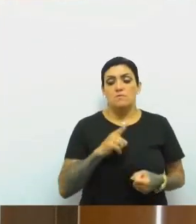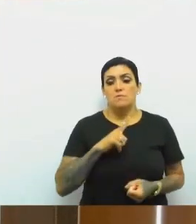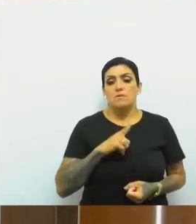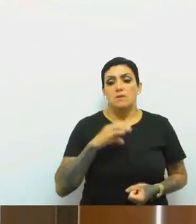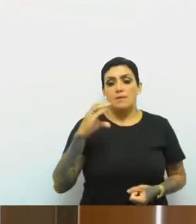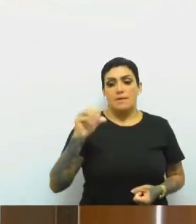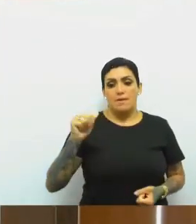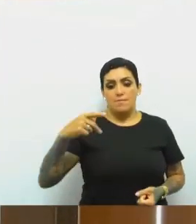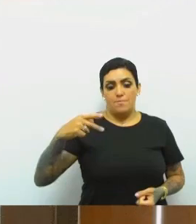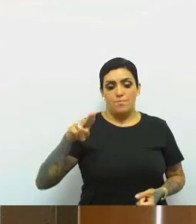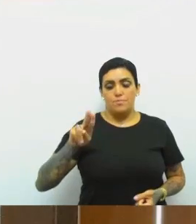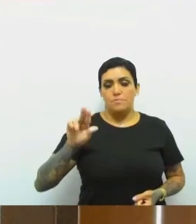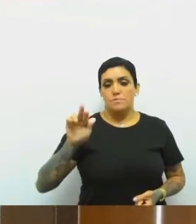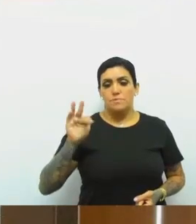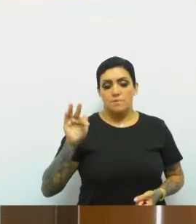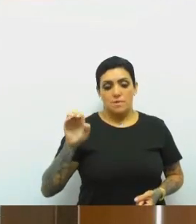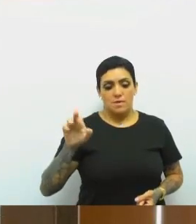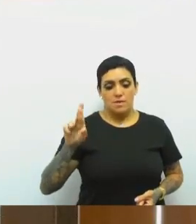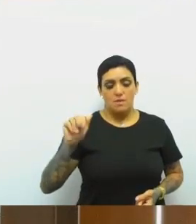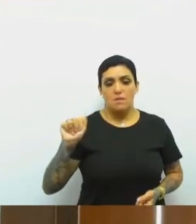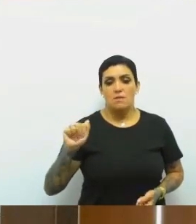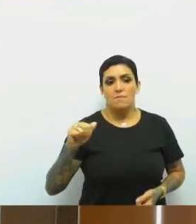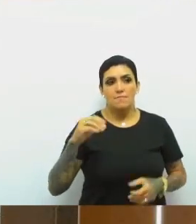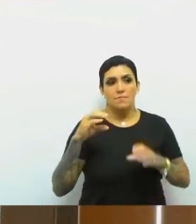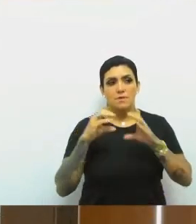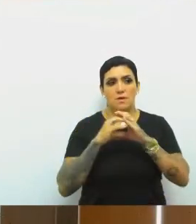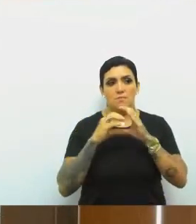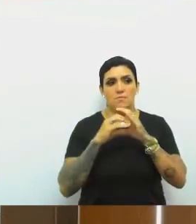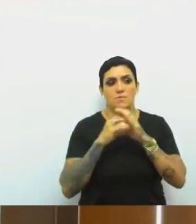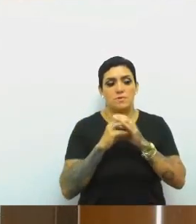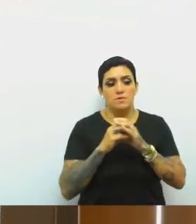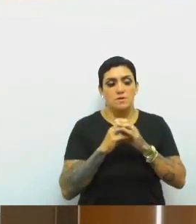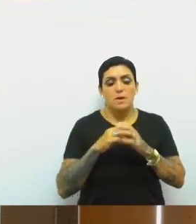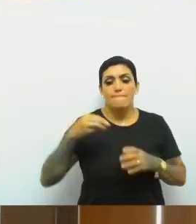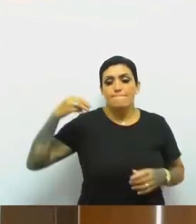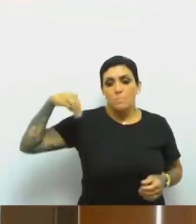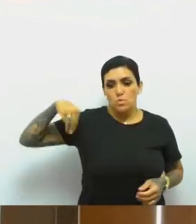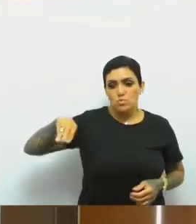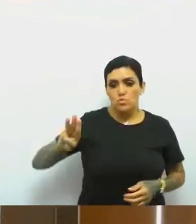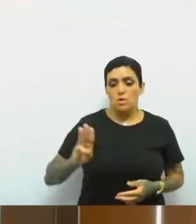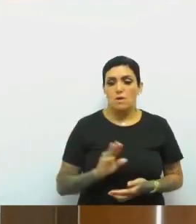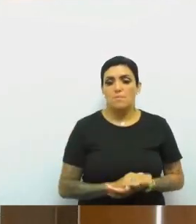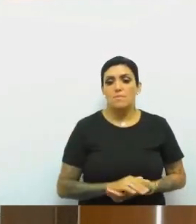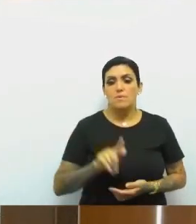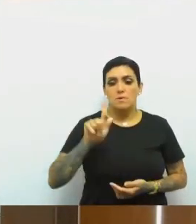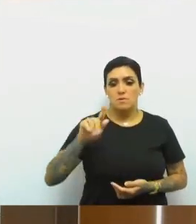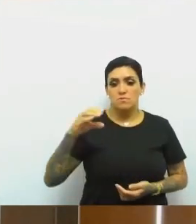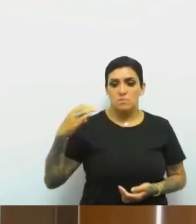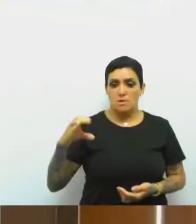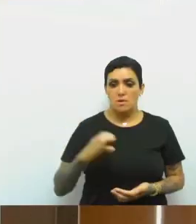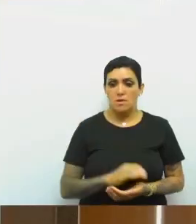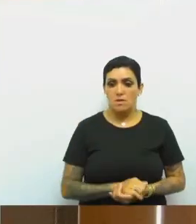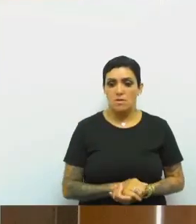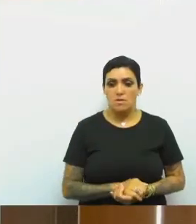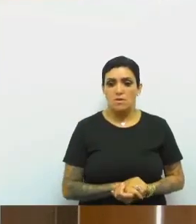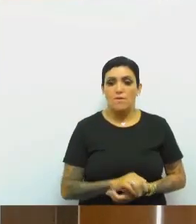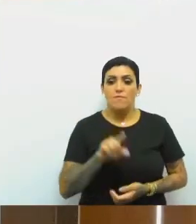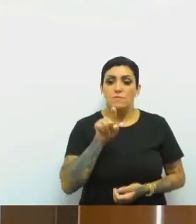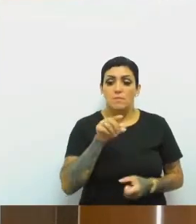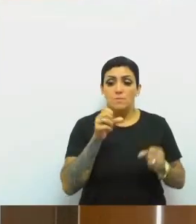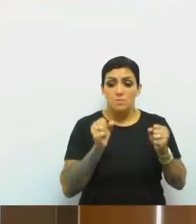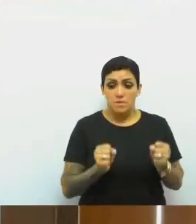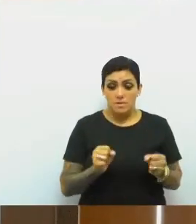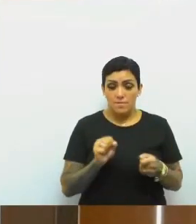deles, o próprio Camorim é outro, Amonsuaba é outro, Garatucai é outro, que você poderia